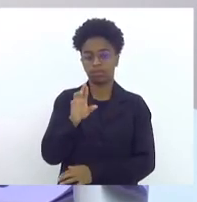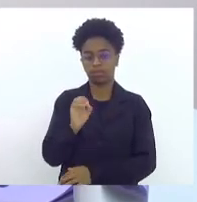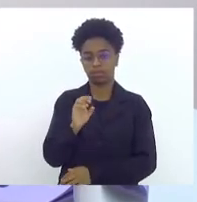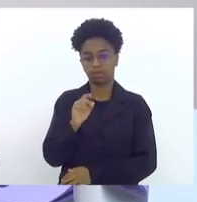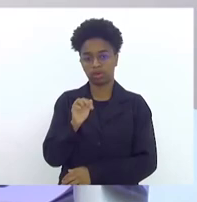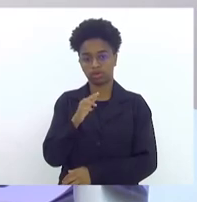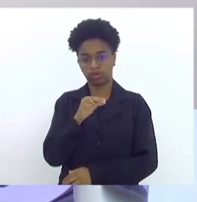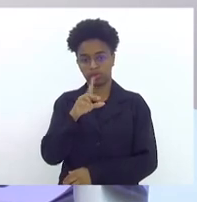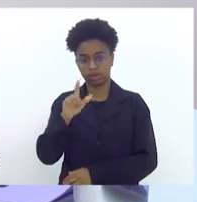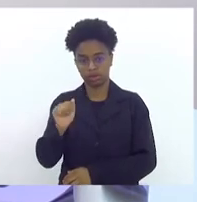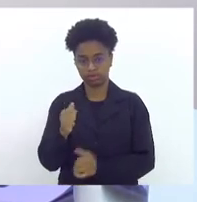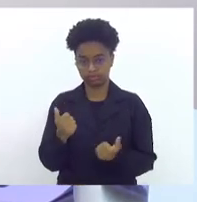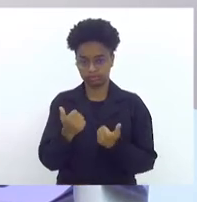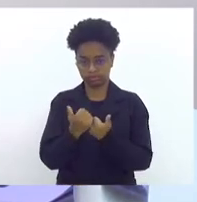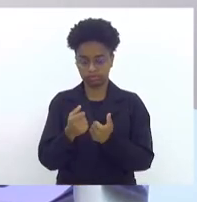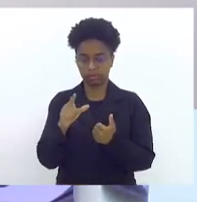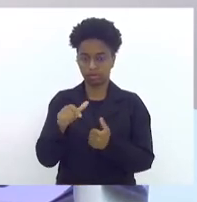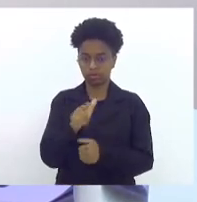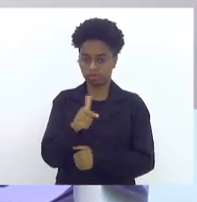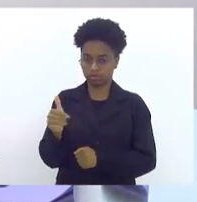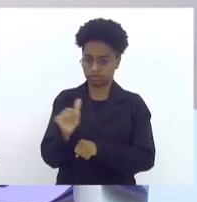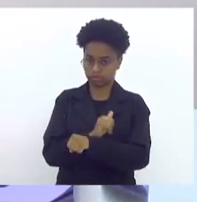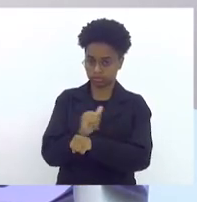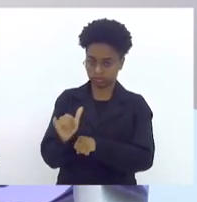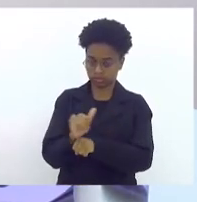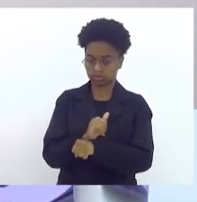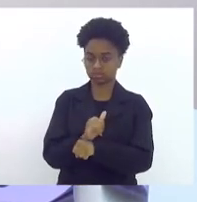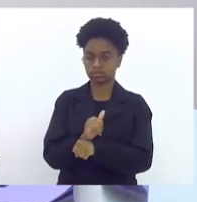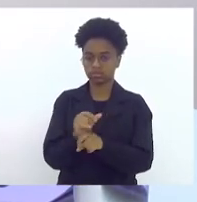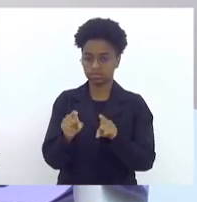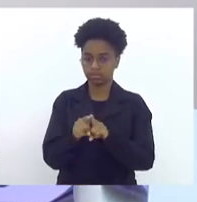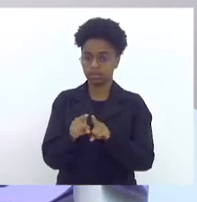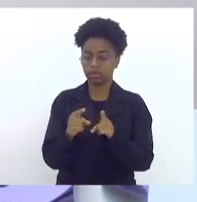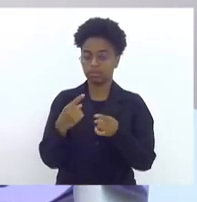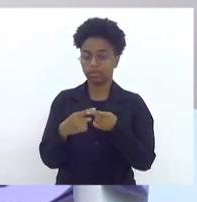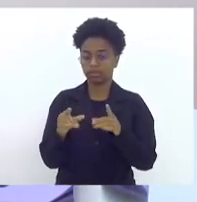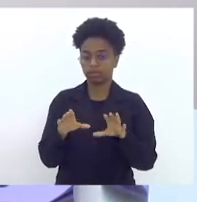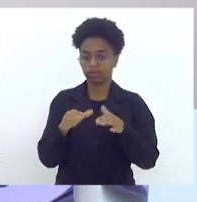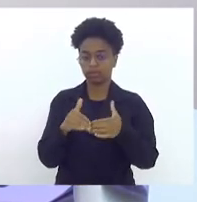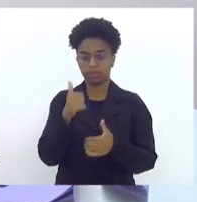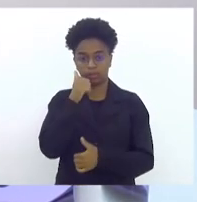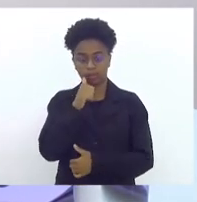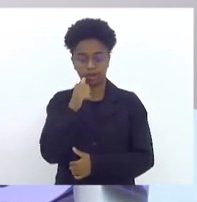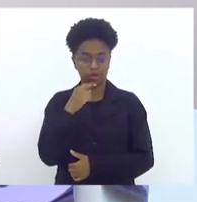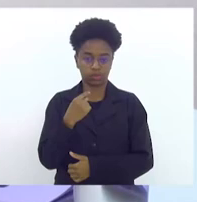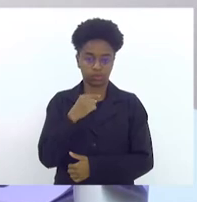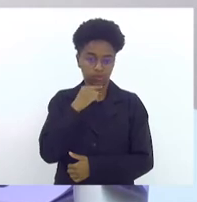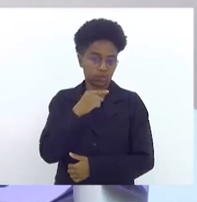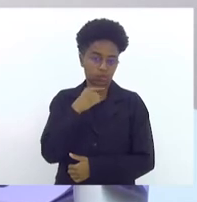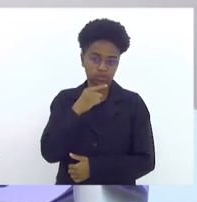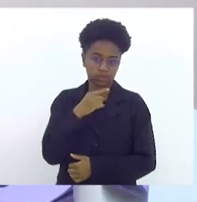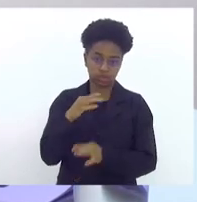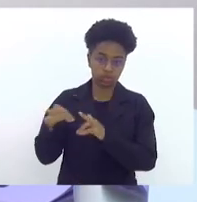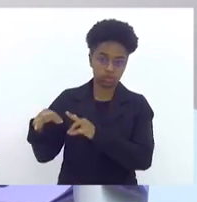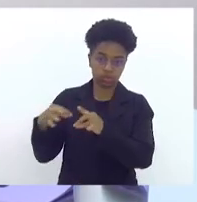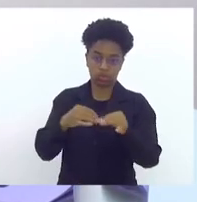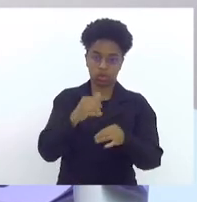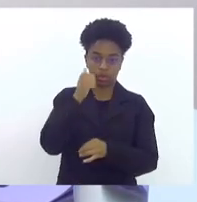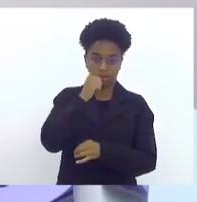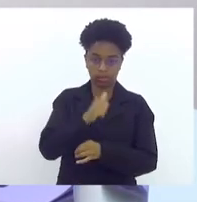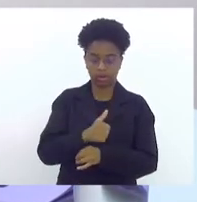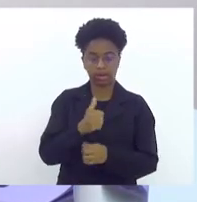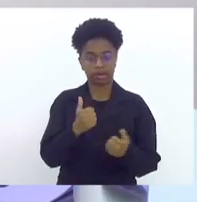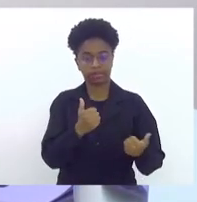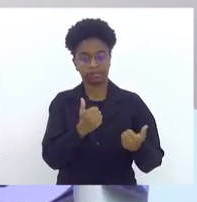a procuradora de junta que é mais um mecanismo porque a procuradoria a comissão da mulher não integra toda a bancada feminina e já